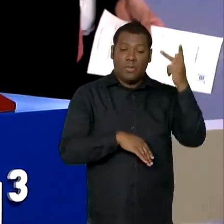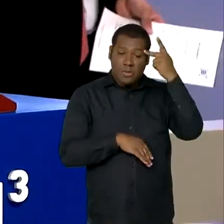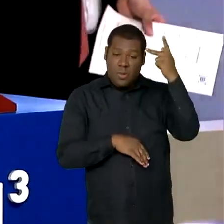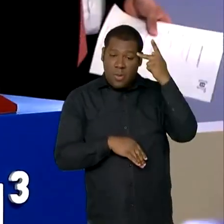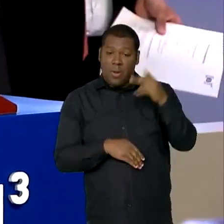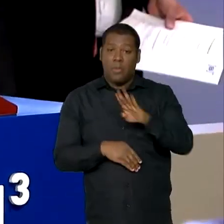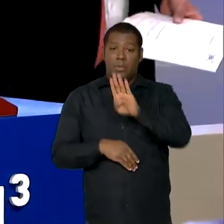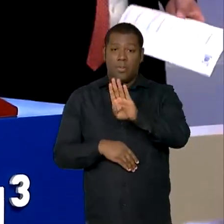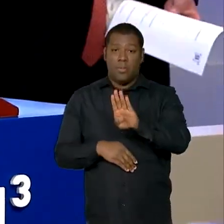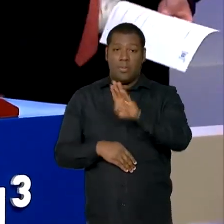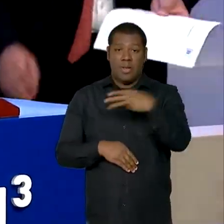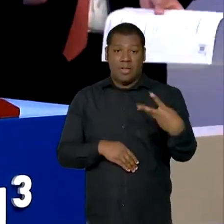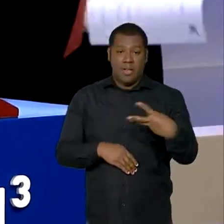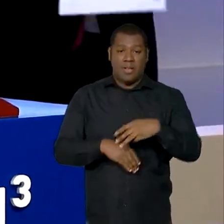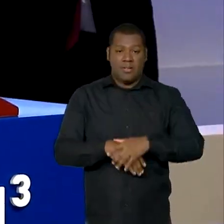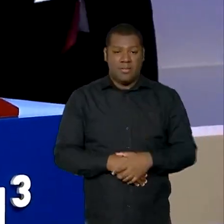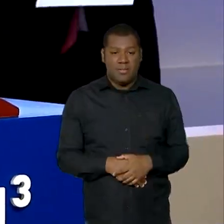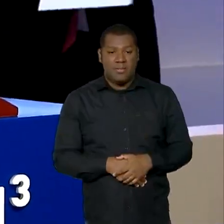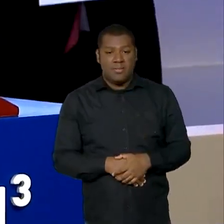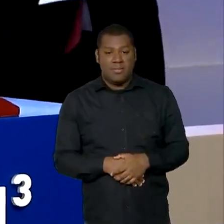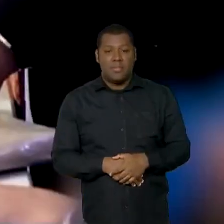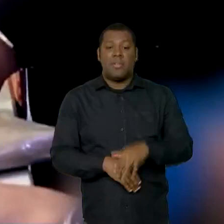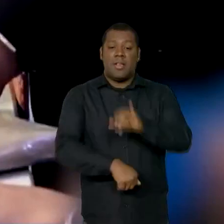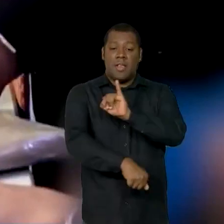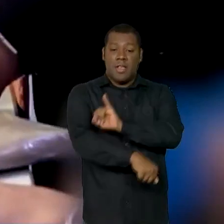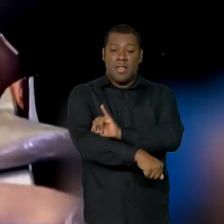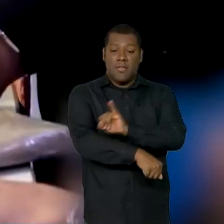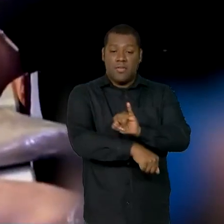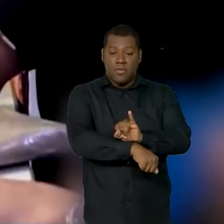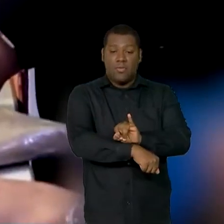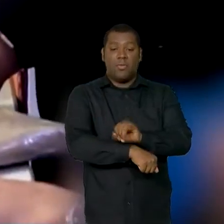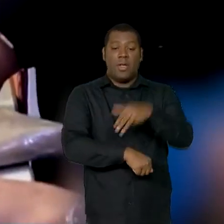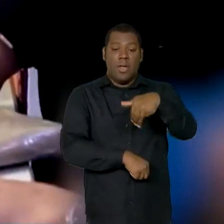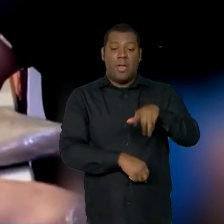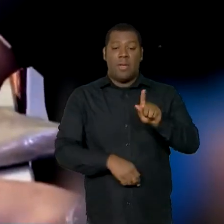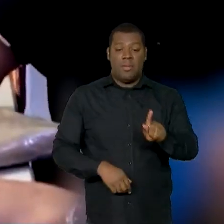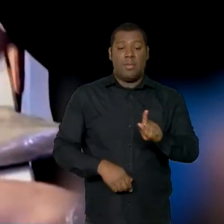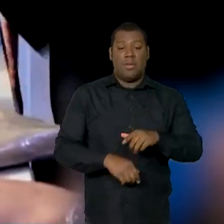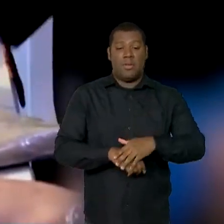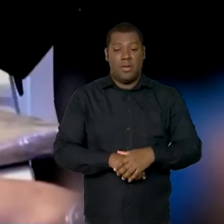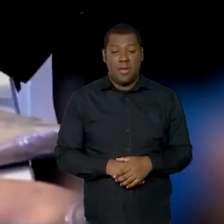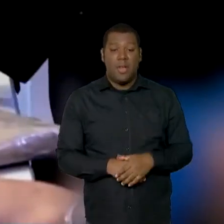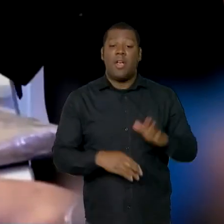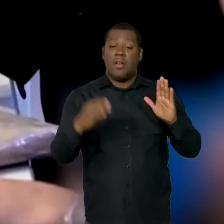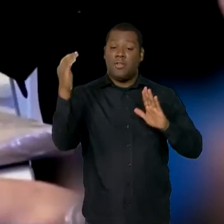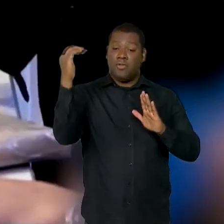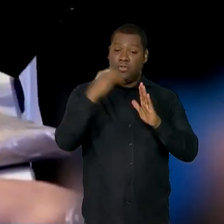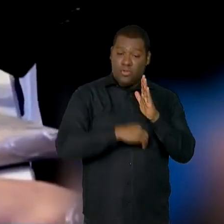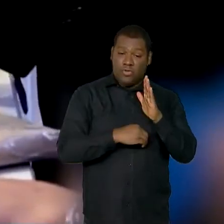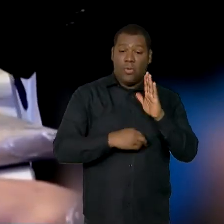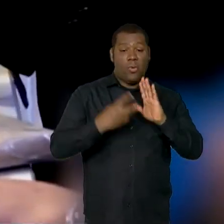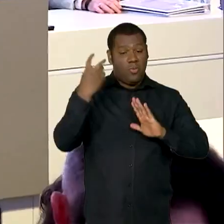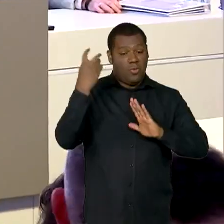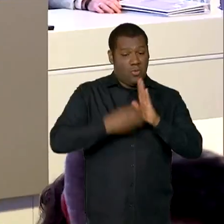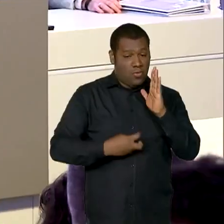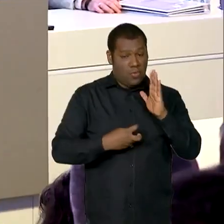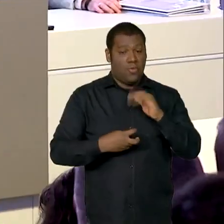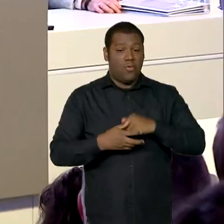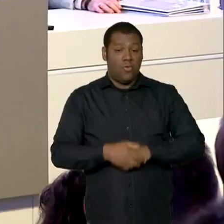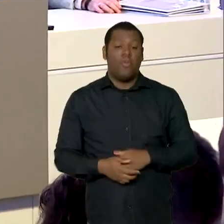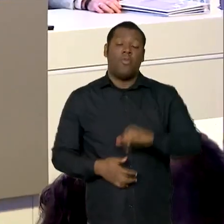consórcio vencedor foi a Infraestrutura MG, que ofereceu o maior desconto sobre a tarifa básica de pedágio